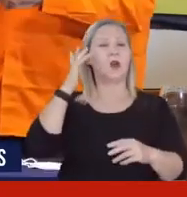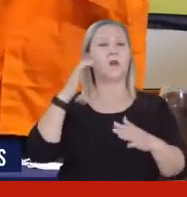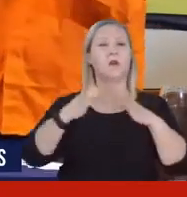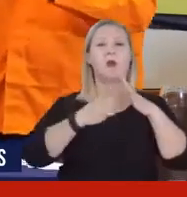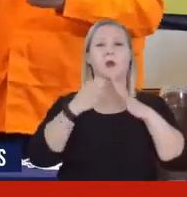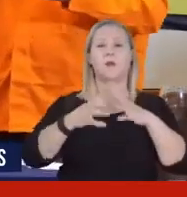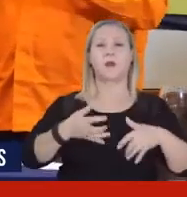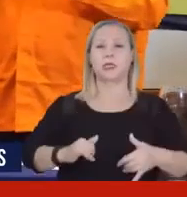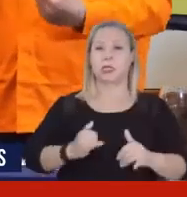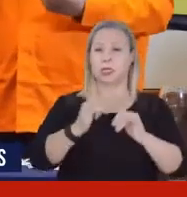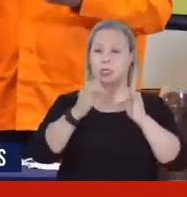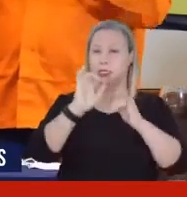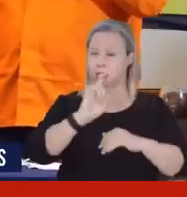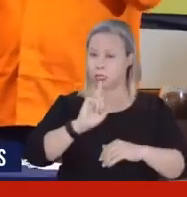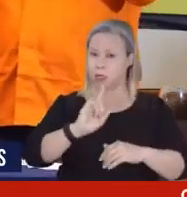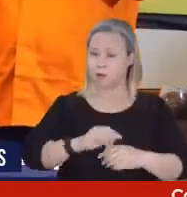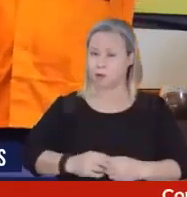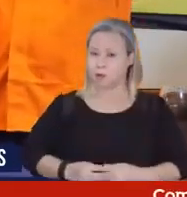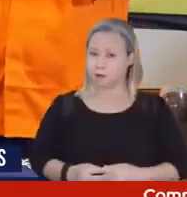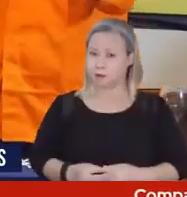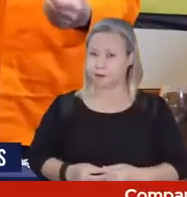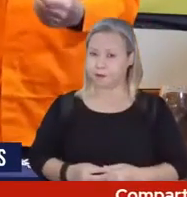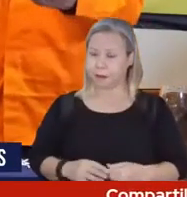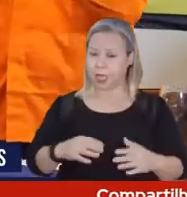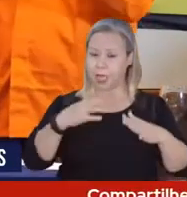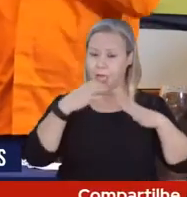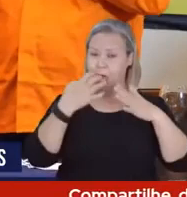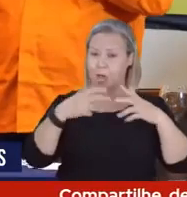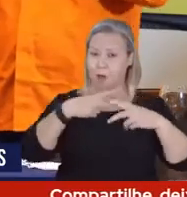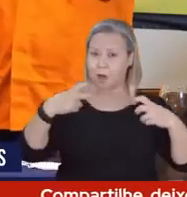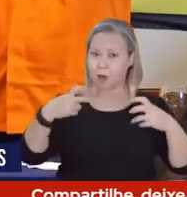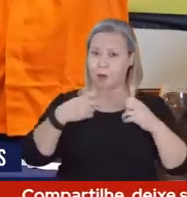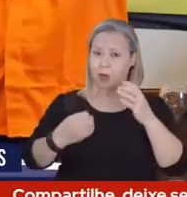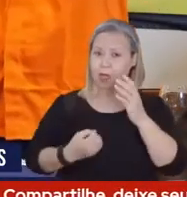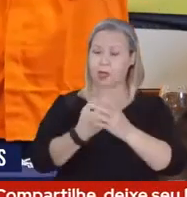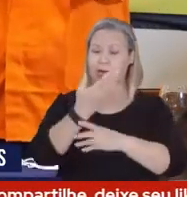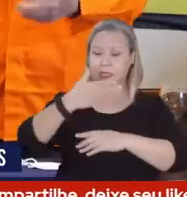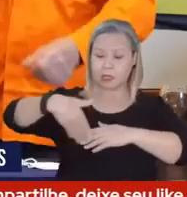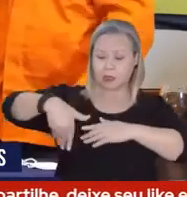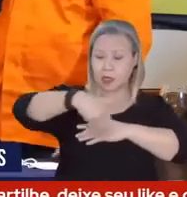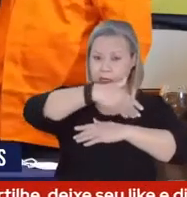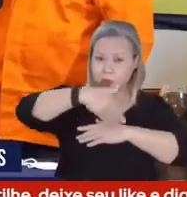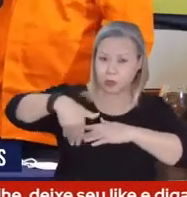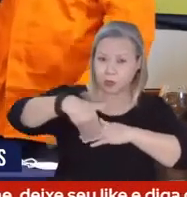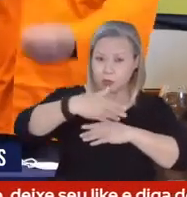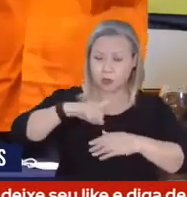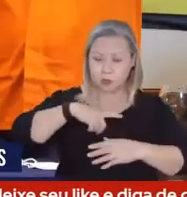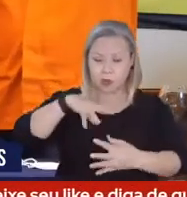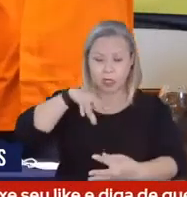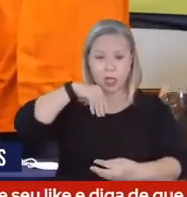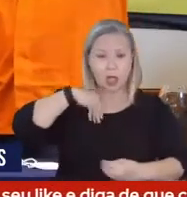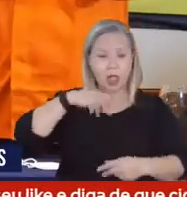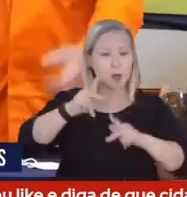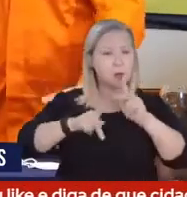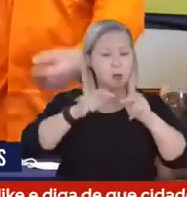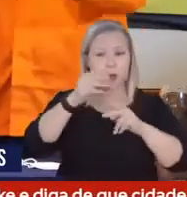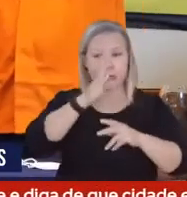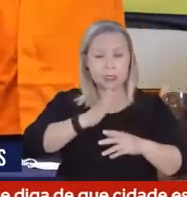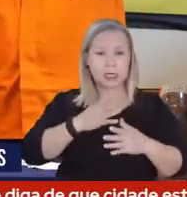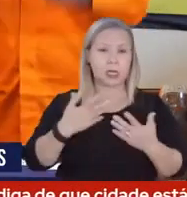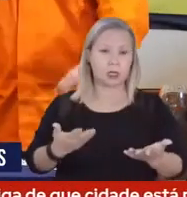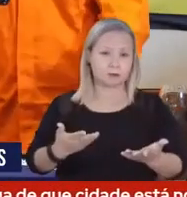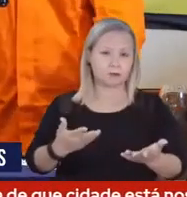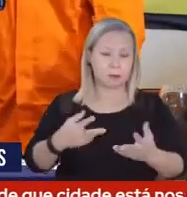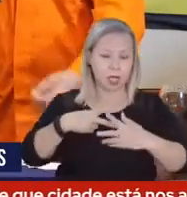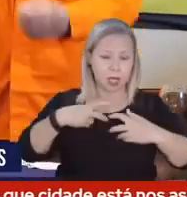né? Não, porque a Petrobras nasceu nas ruas, a Petrobras tem a alma do povo brasileiro. A Petrobras precisa ser destruída, porque